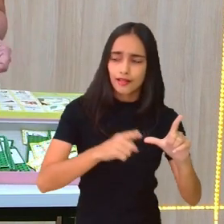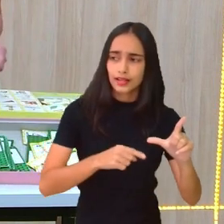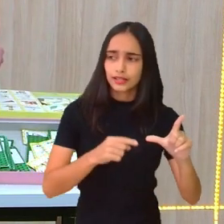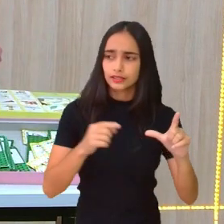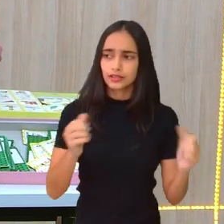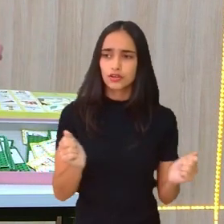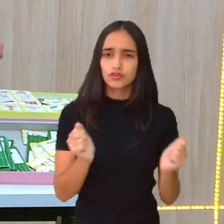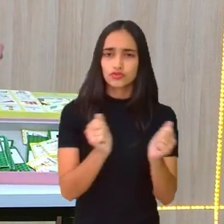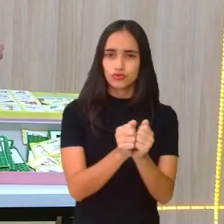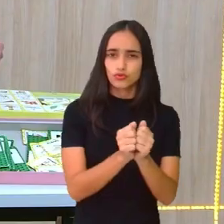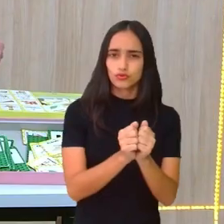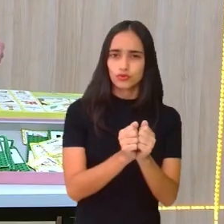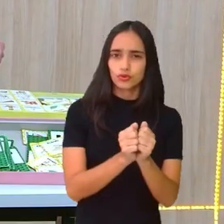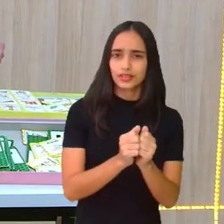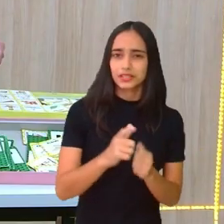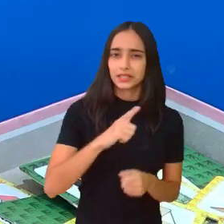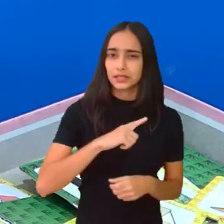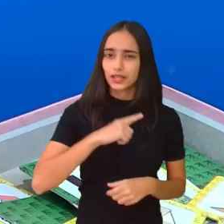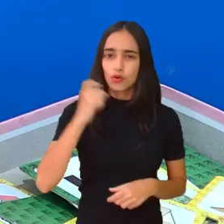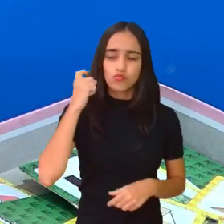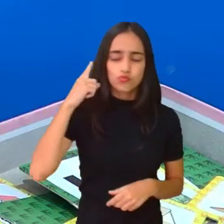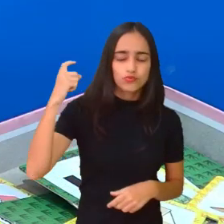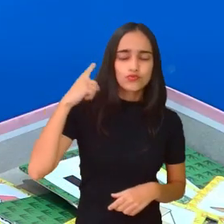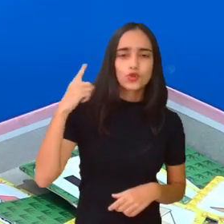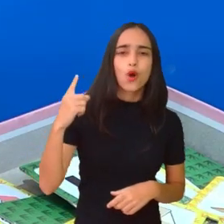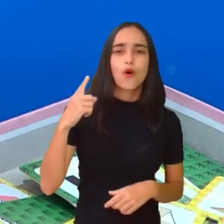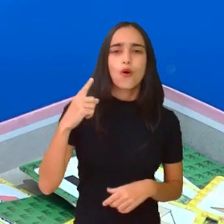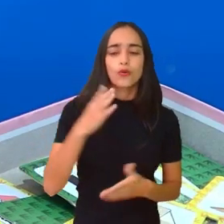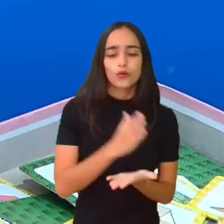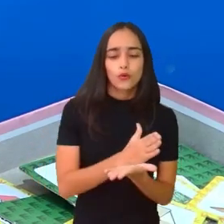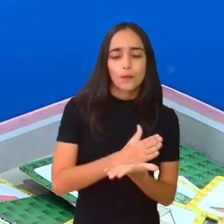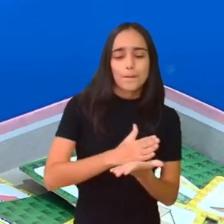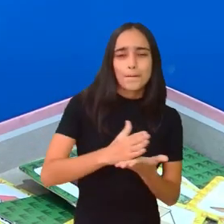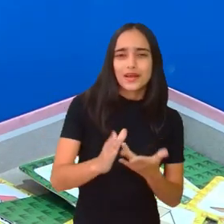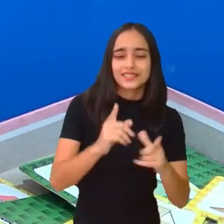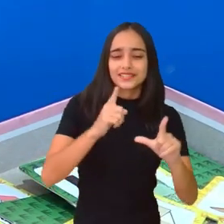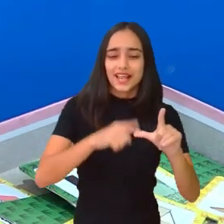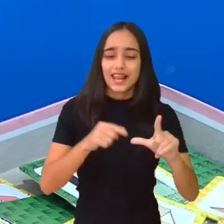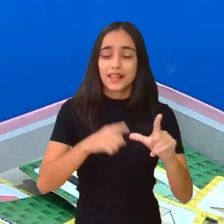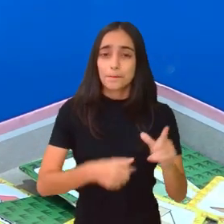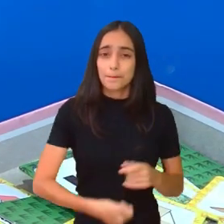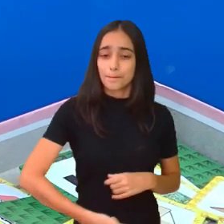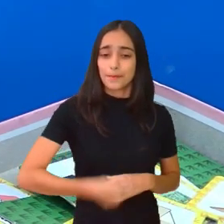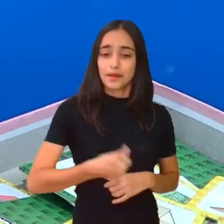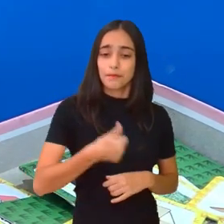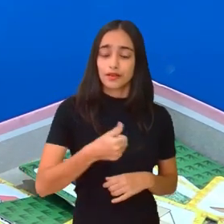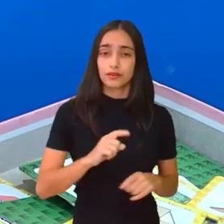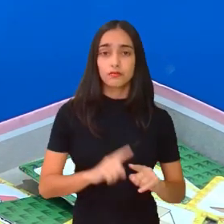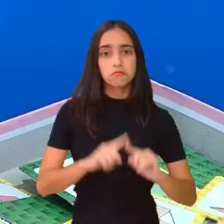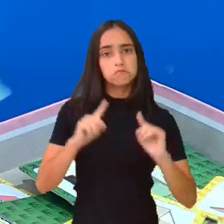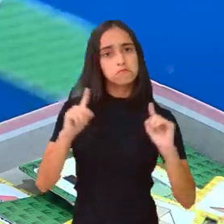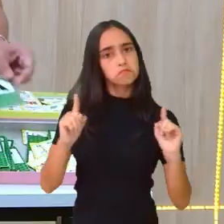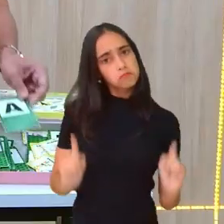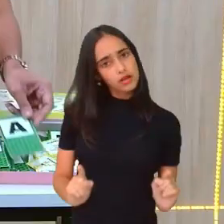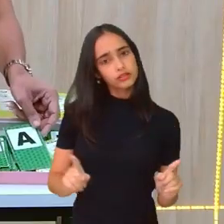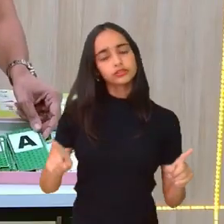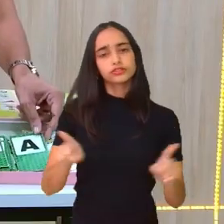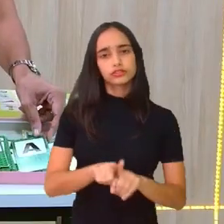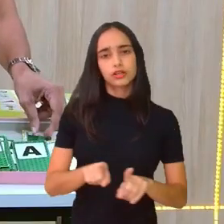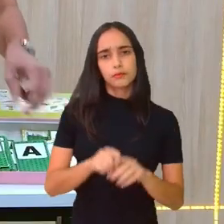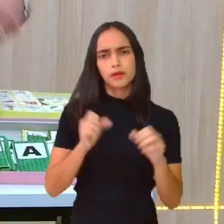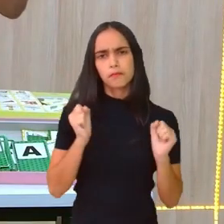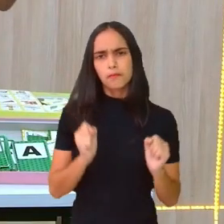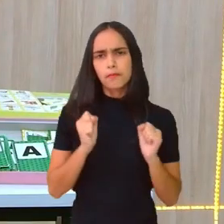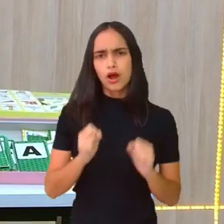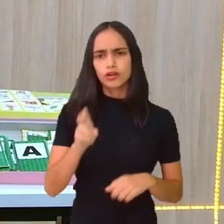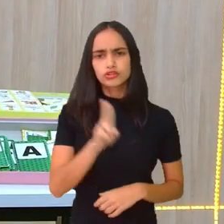compõe o som inicial ou a letra inicial. Mas a gente também pode usar esse material para se